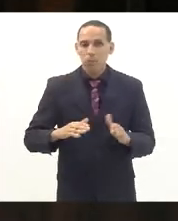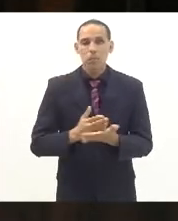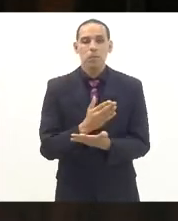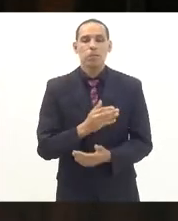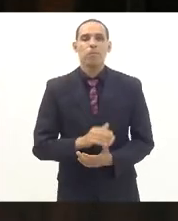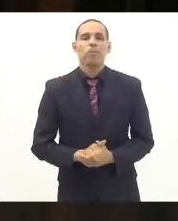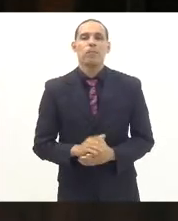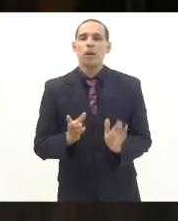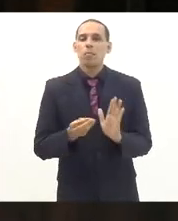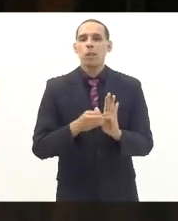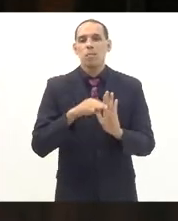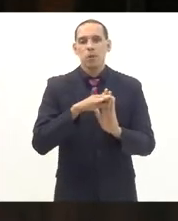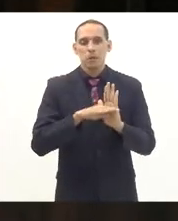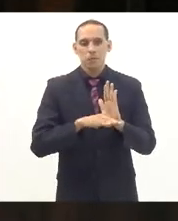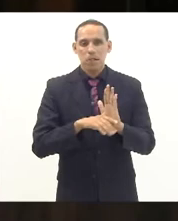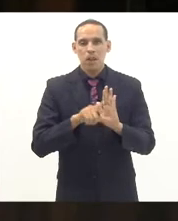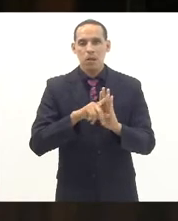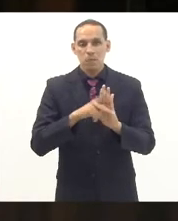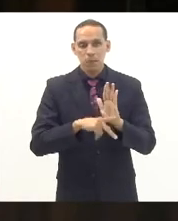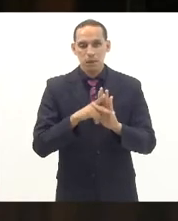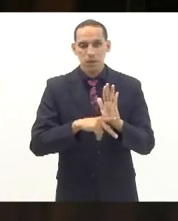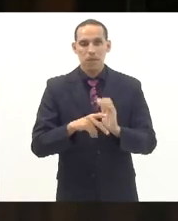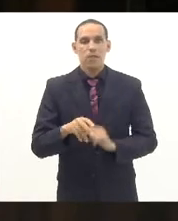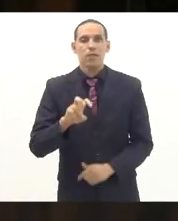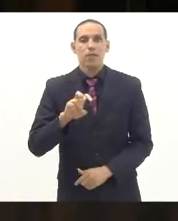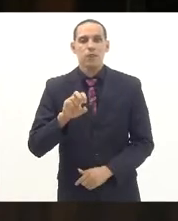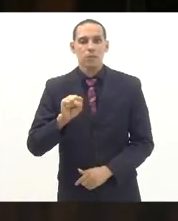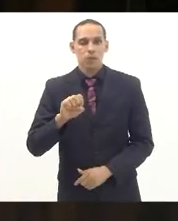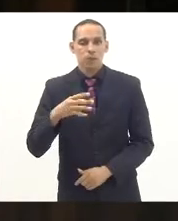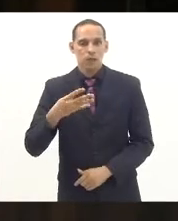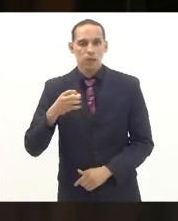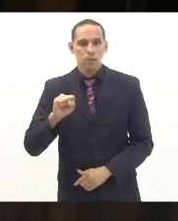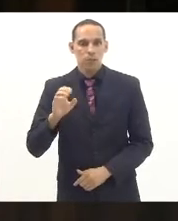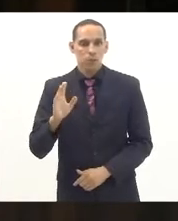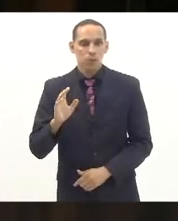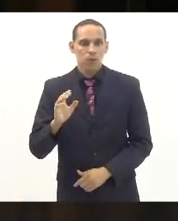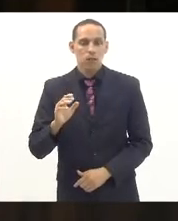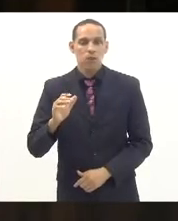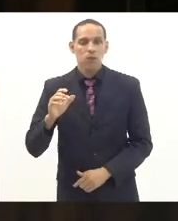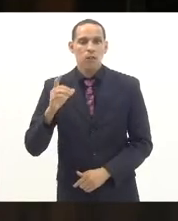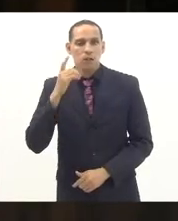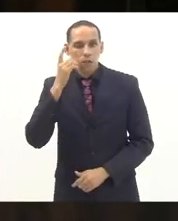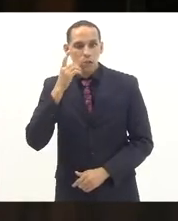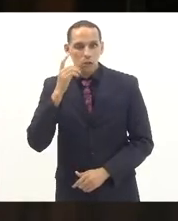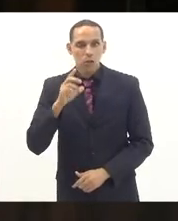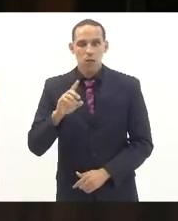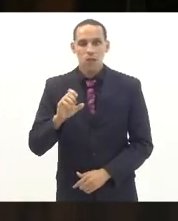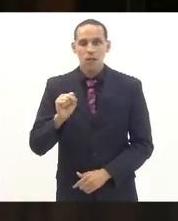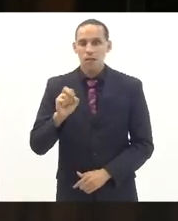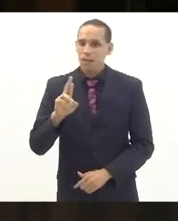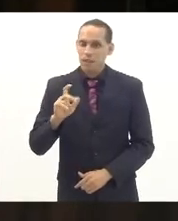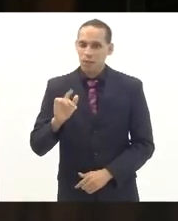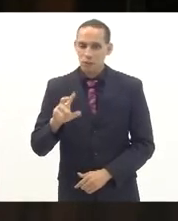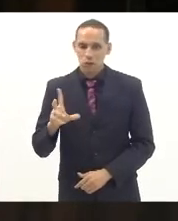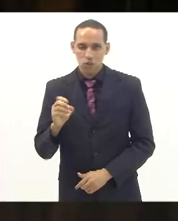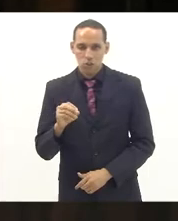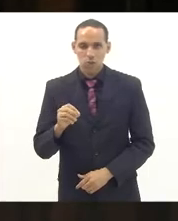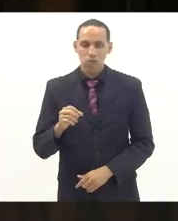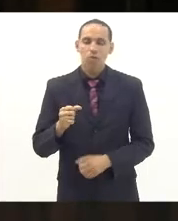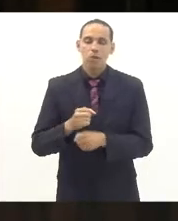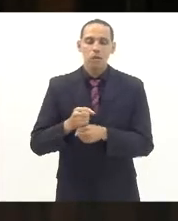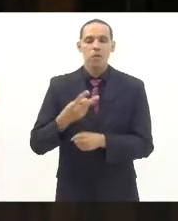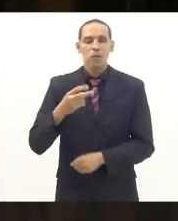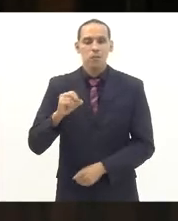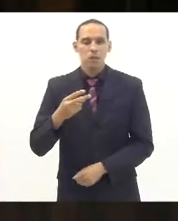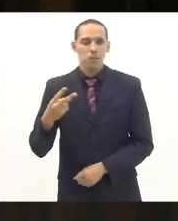provada é que a inclusão na ordem do dia do projeto de lei 5848 Dr Serginho do ano de 2022 se eles que